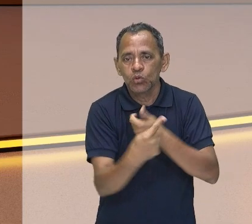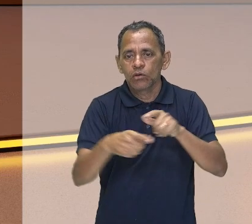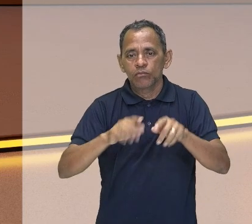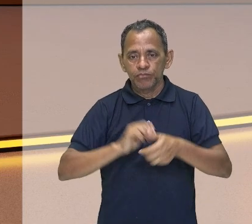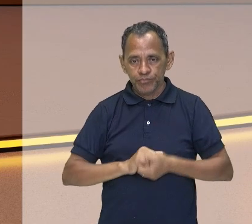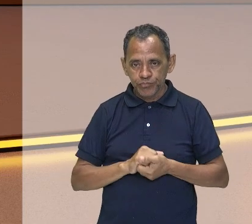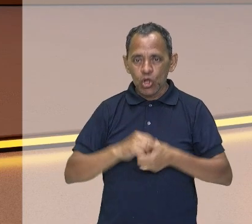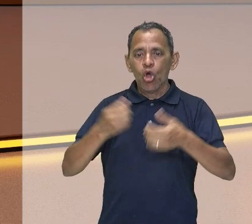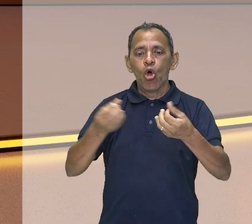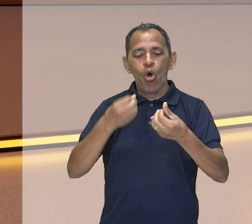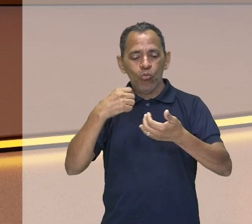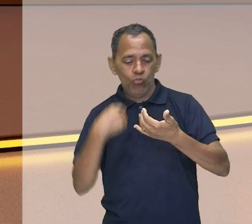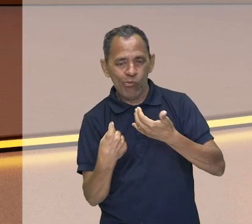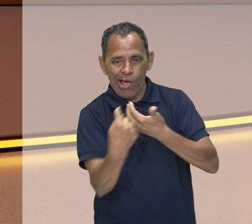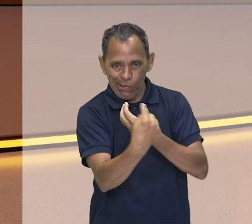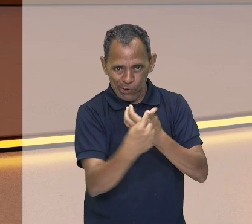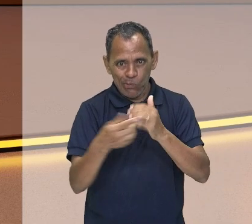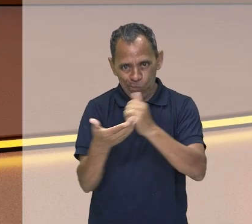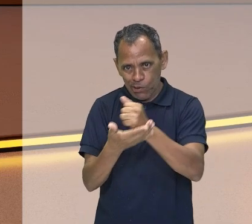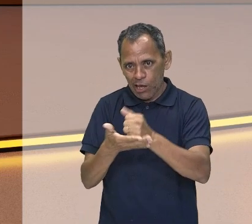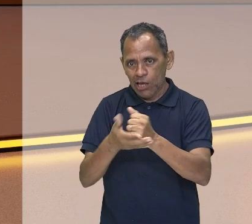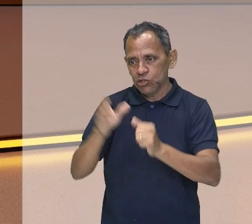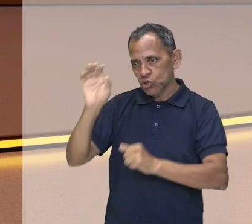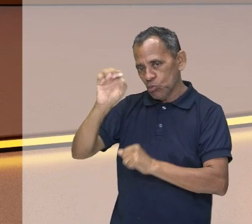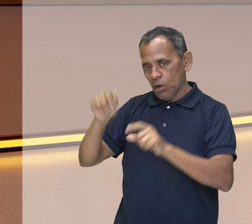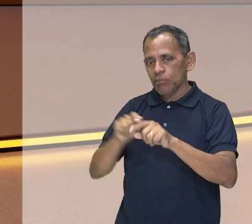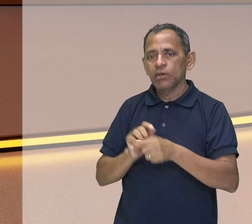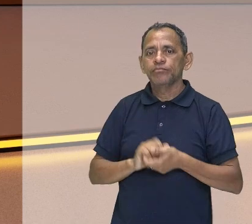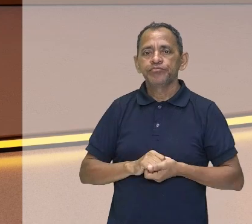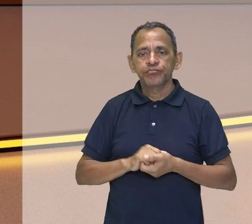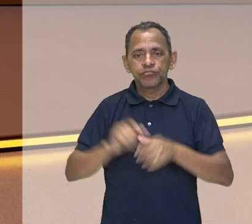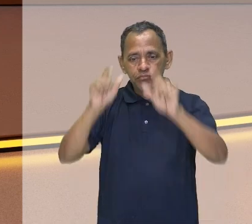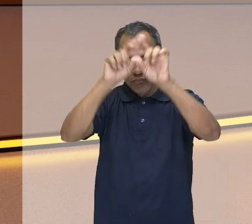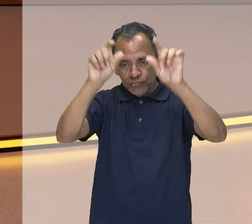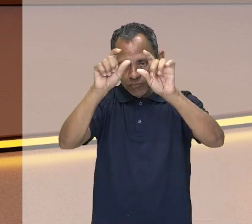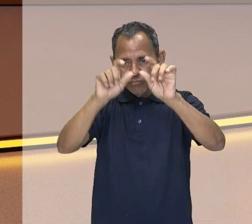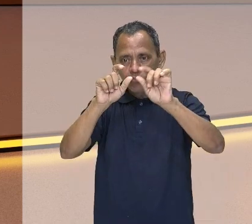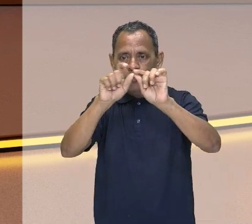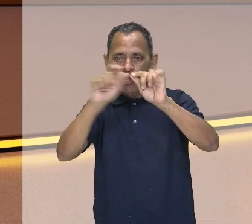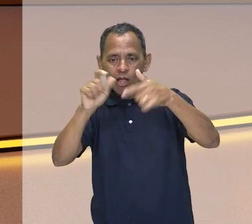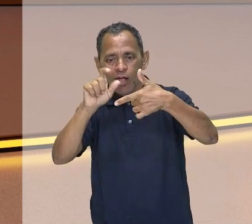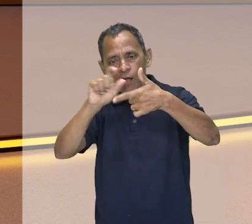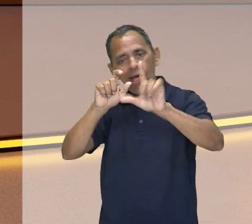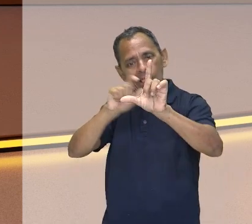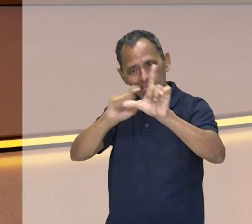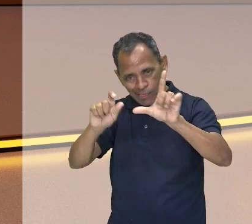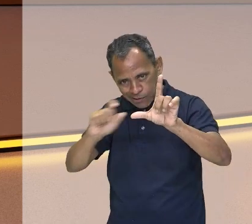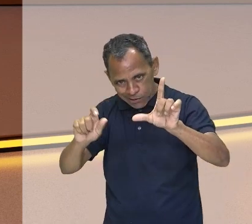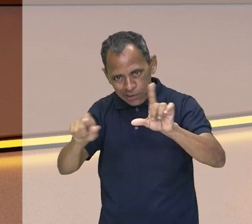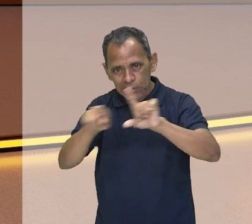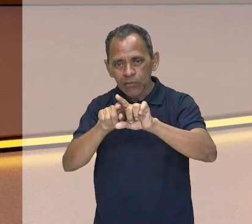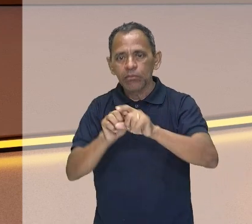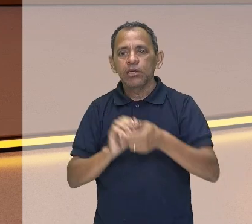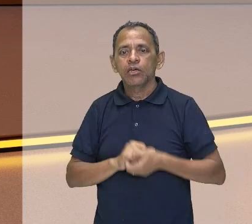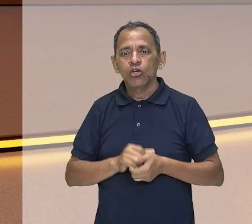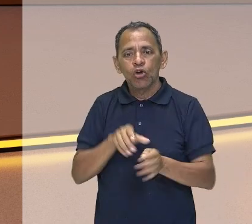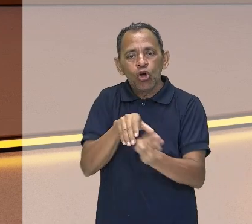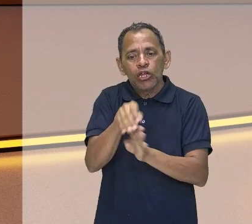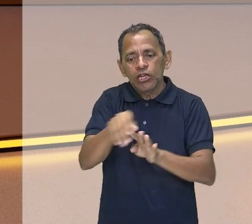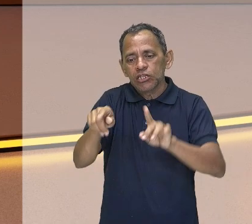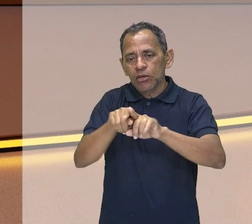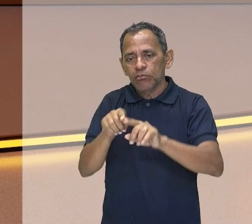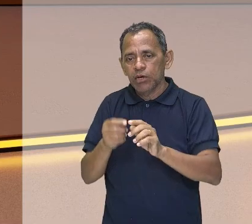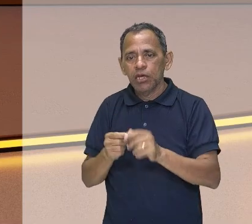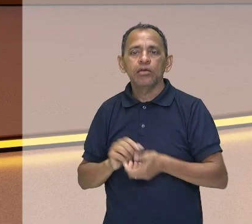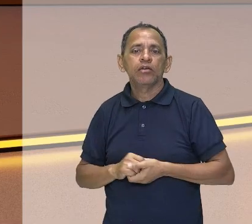como elementos básicos do mapa o título, legenda, escala, fonte, orientação e projeção. E a gente vai